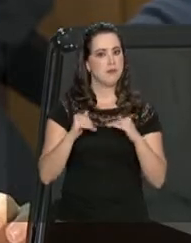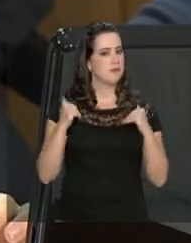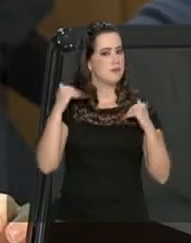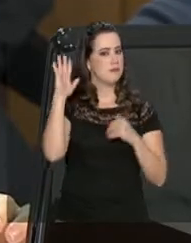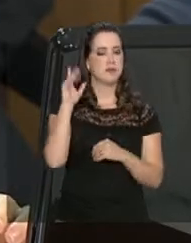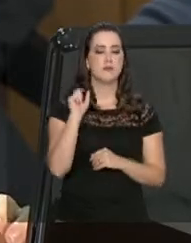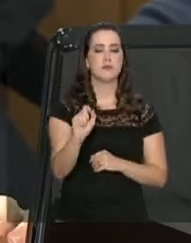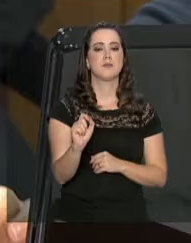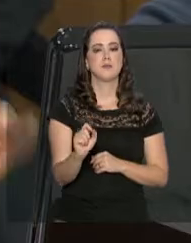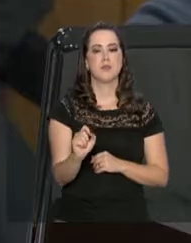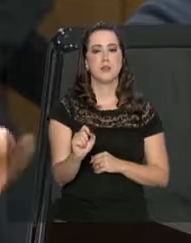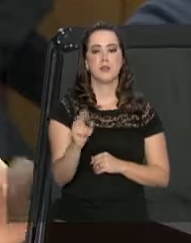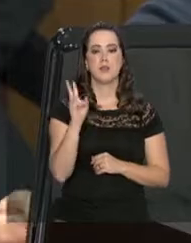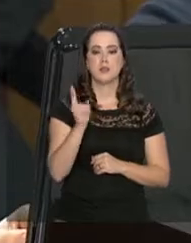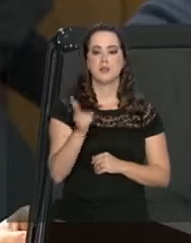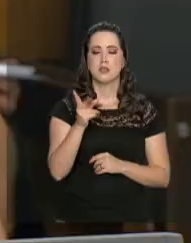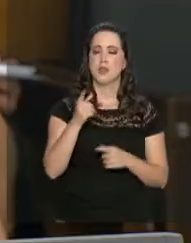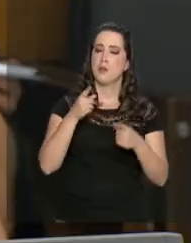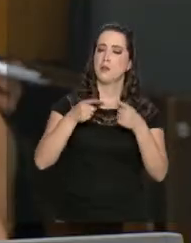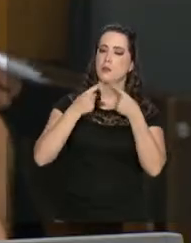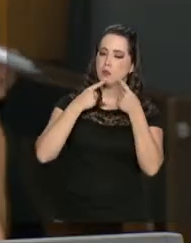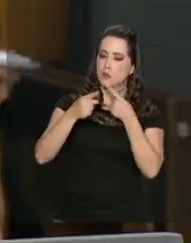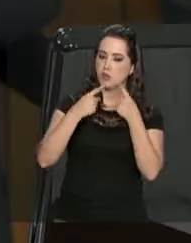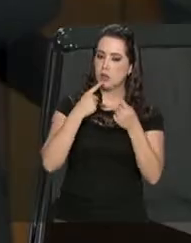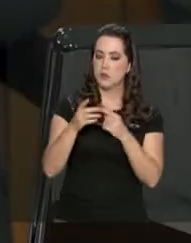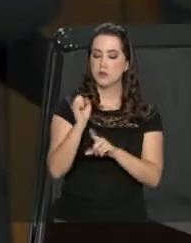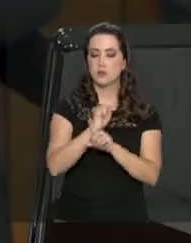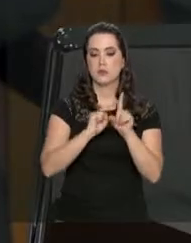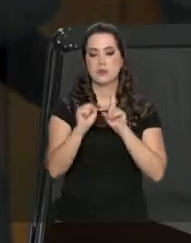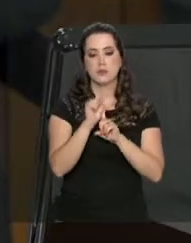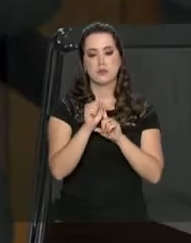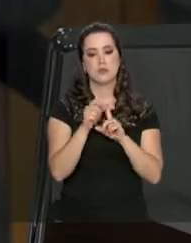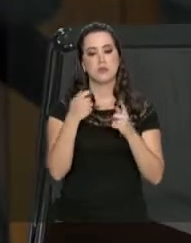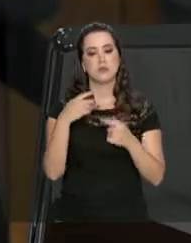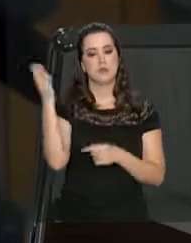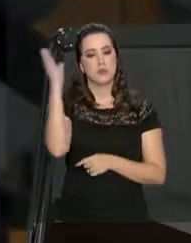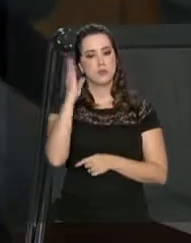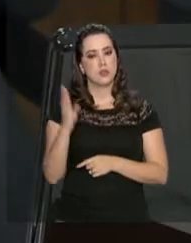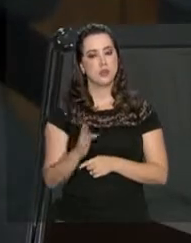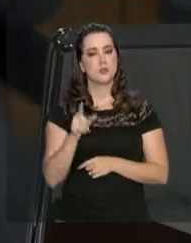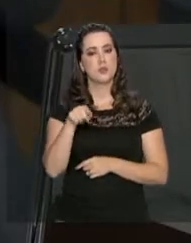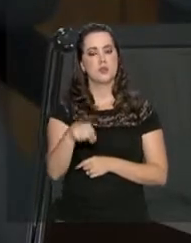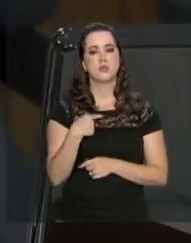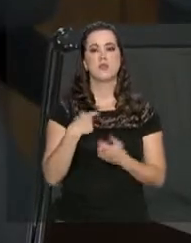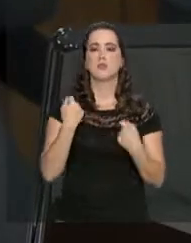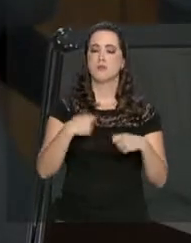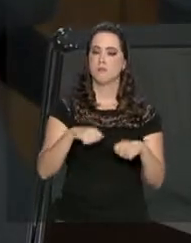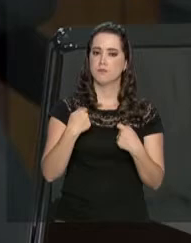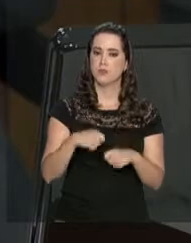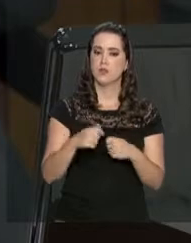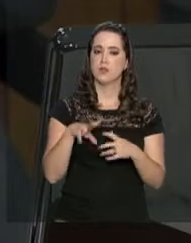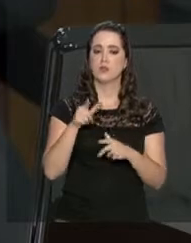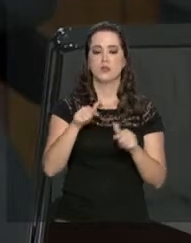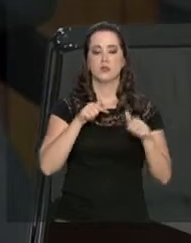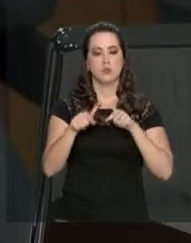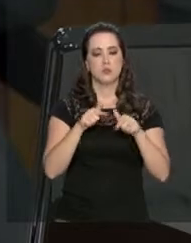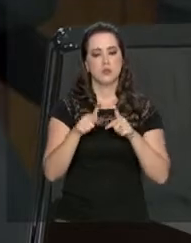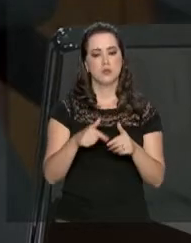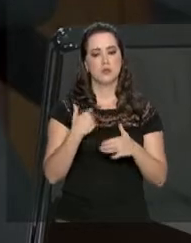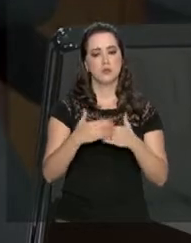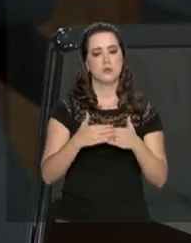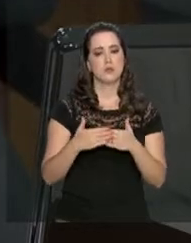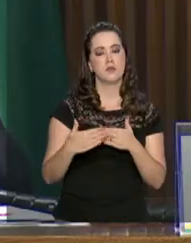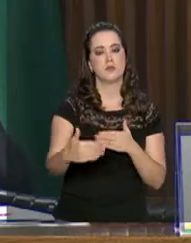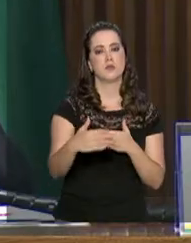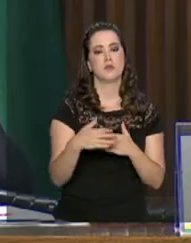de tudo, de modo dialogante. A sociedade brasileira, com absoluta certeza, é devedora de todo o trabalho desenvolvido